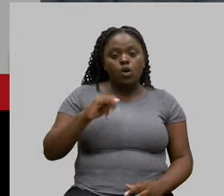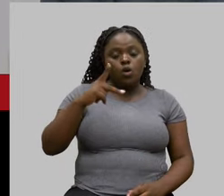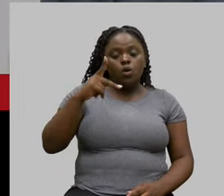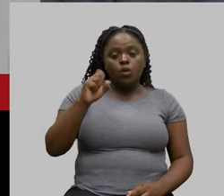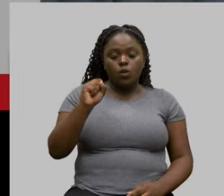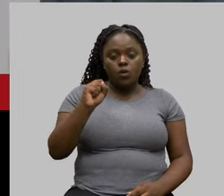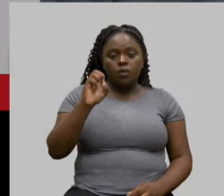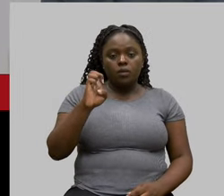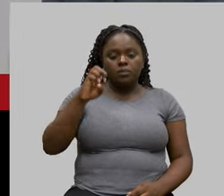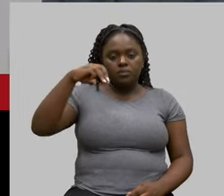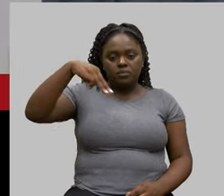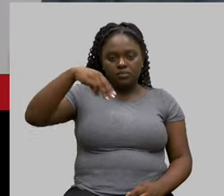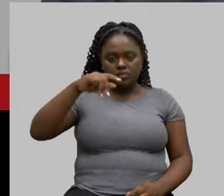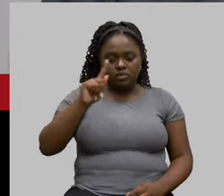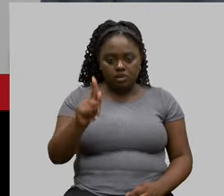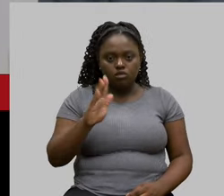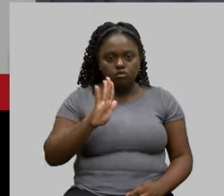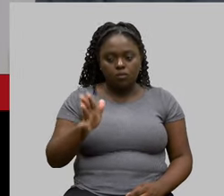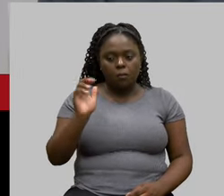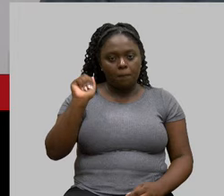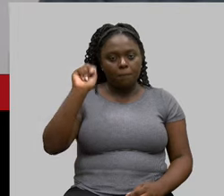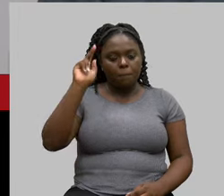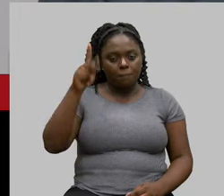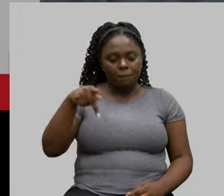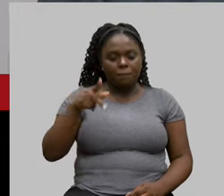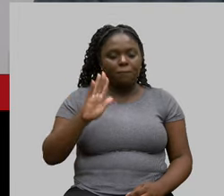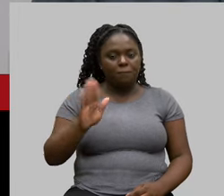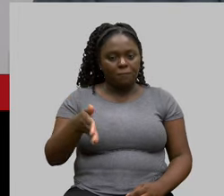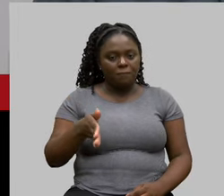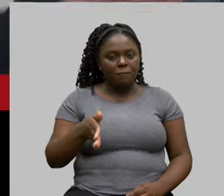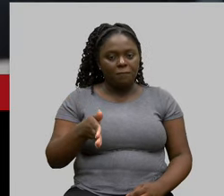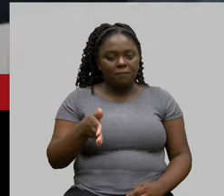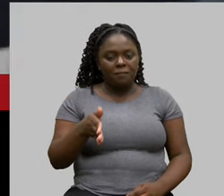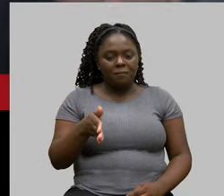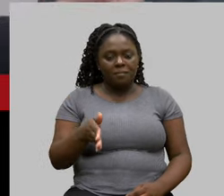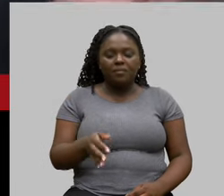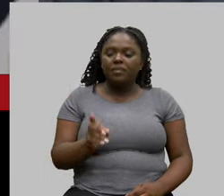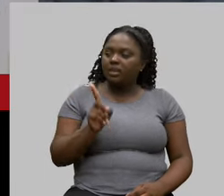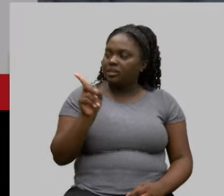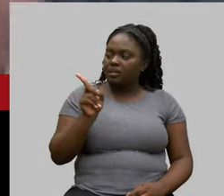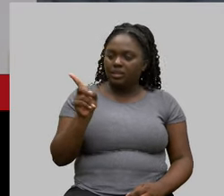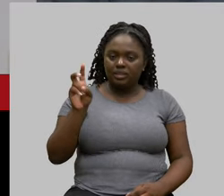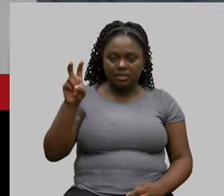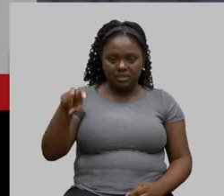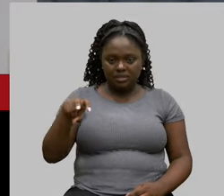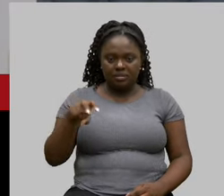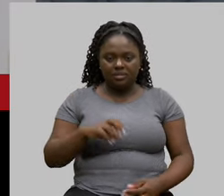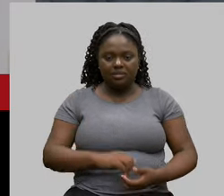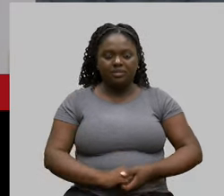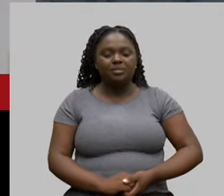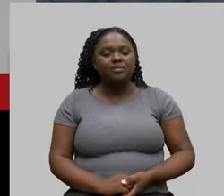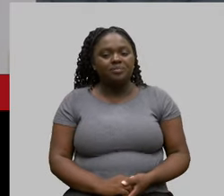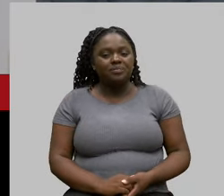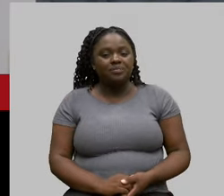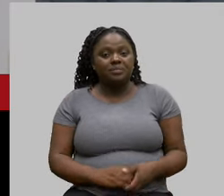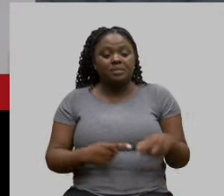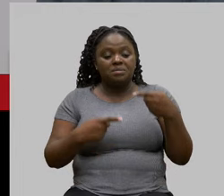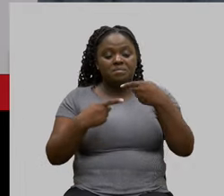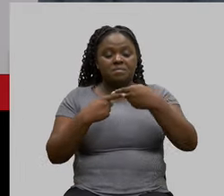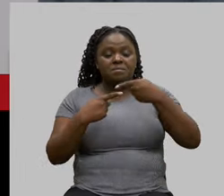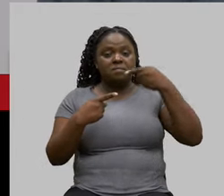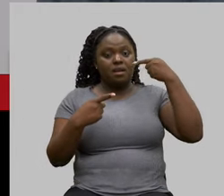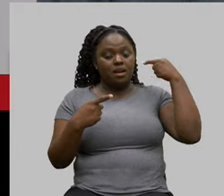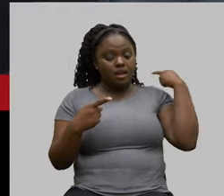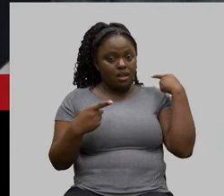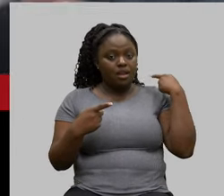companheiro aqui do ipseng Cadê ele saiu he tá aqui né saiu eh semana passada né que